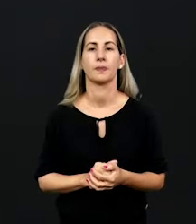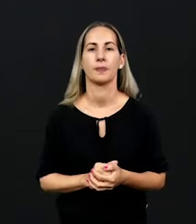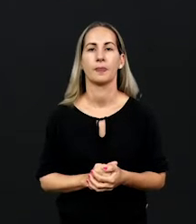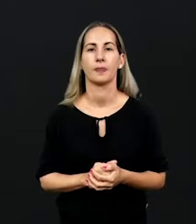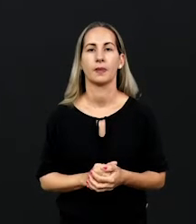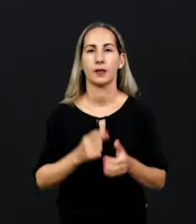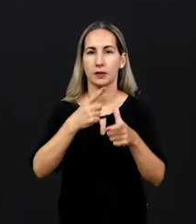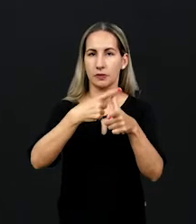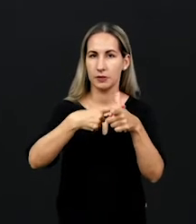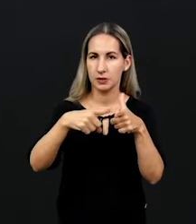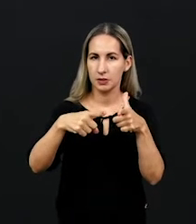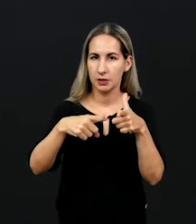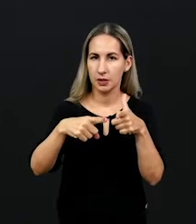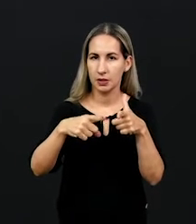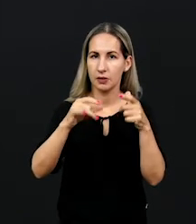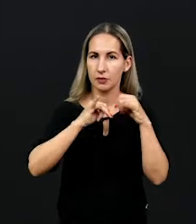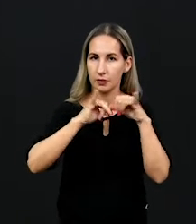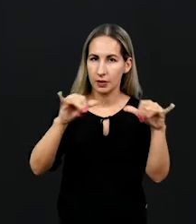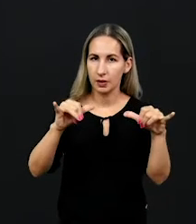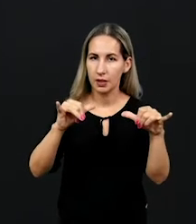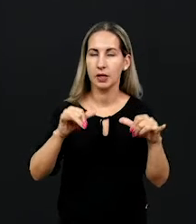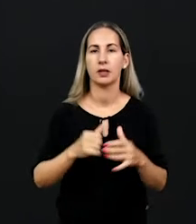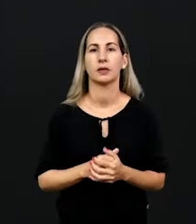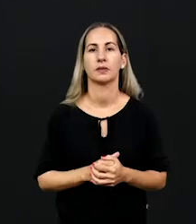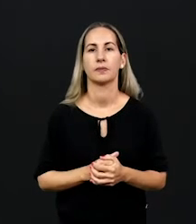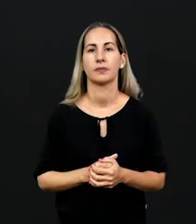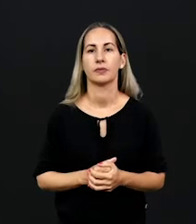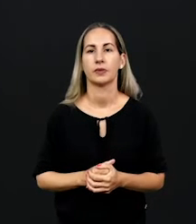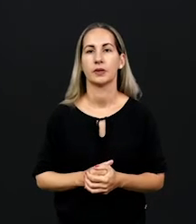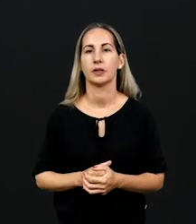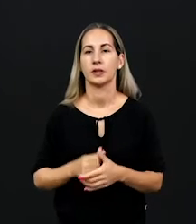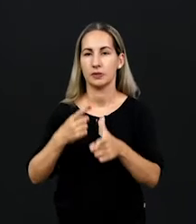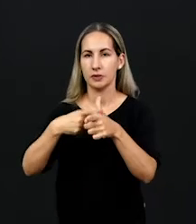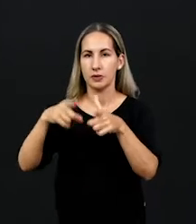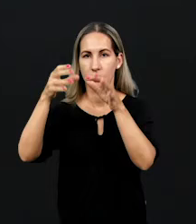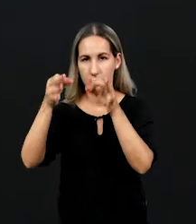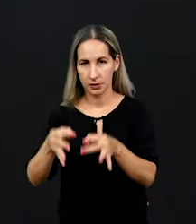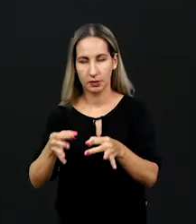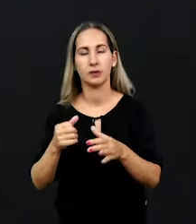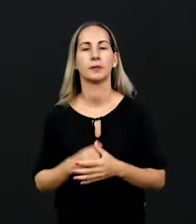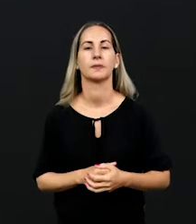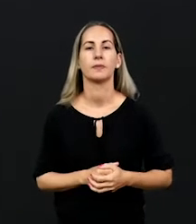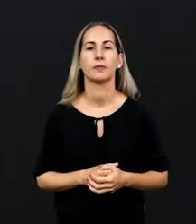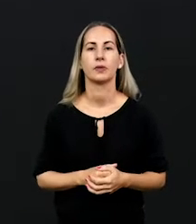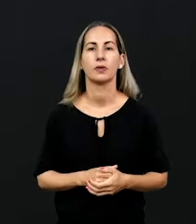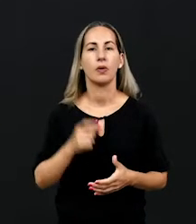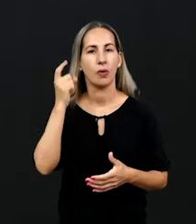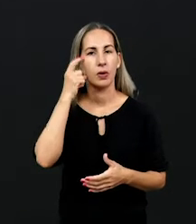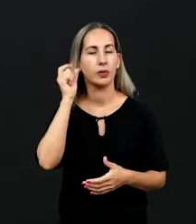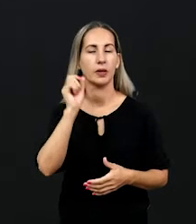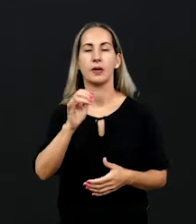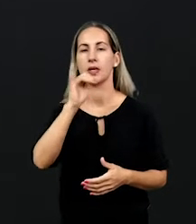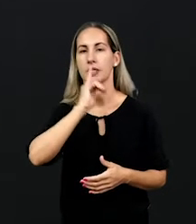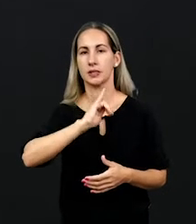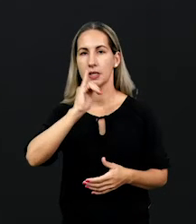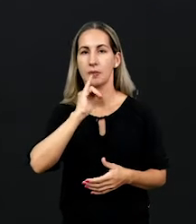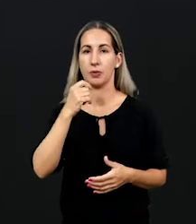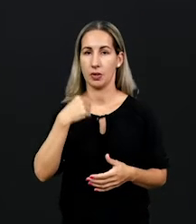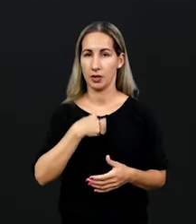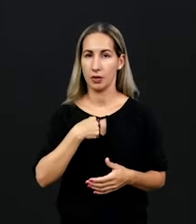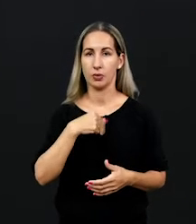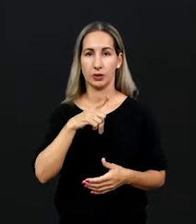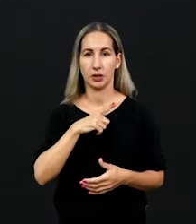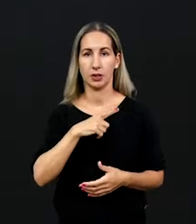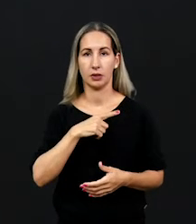só. Divisores, como eu acabei de lhes falar, vem de divisão exata. Perfeito? Então, olha só aqui, por exemplo. Eu tenho